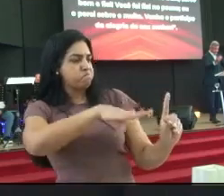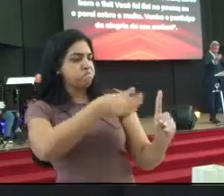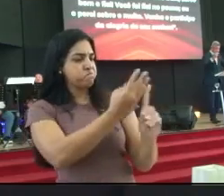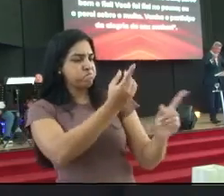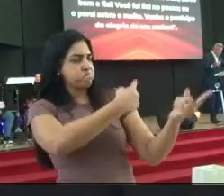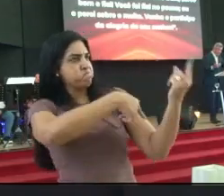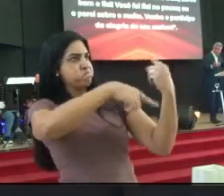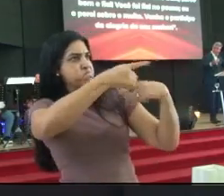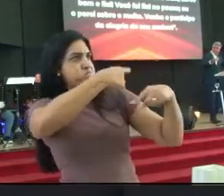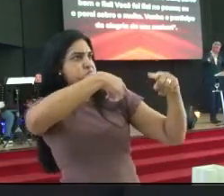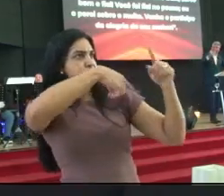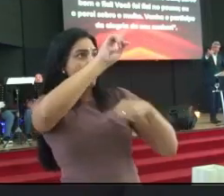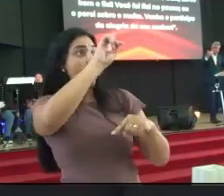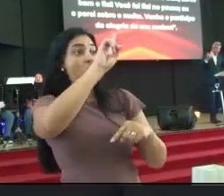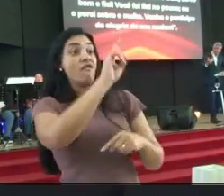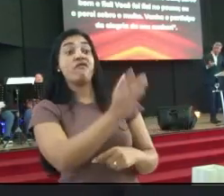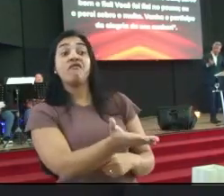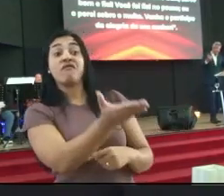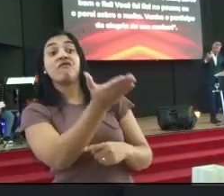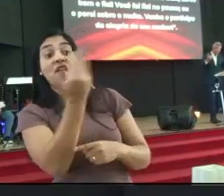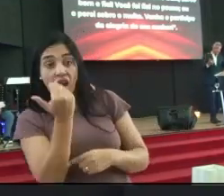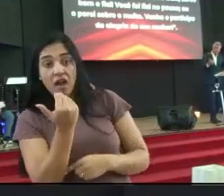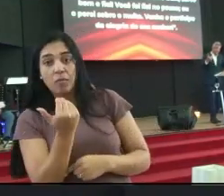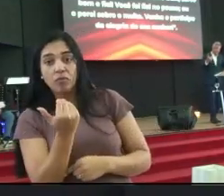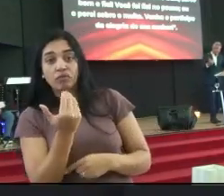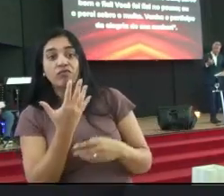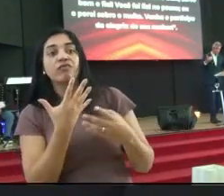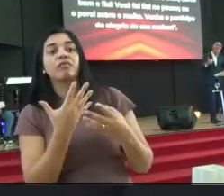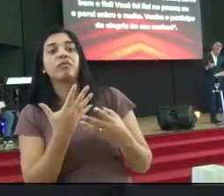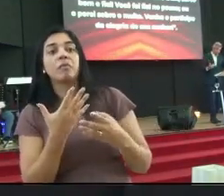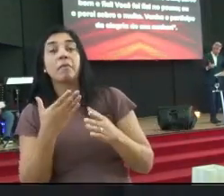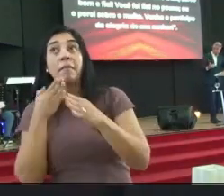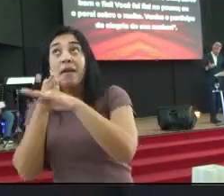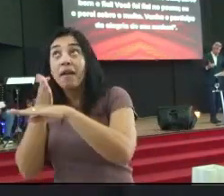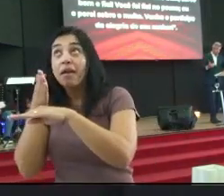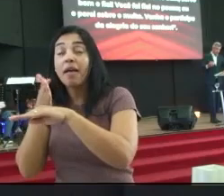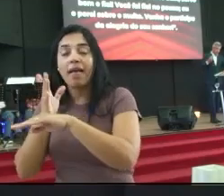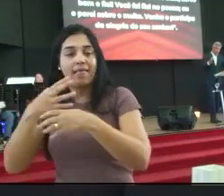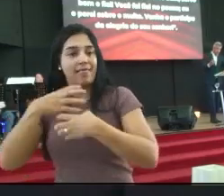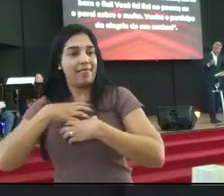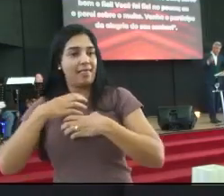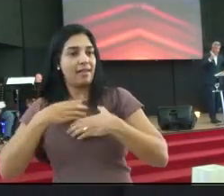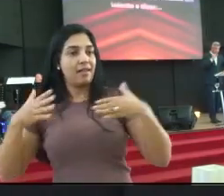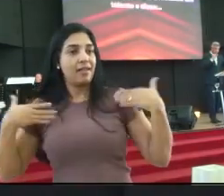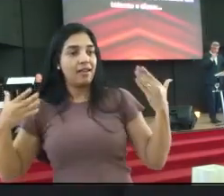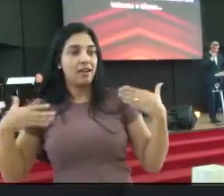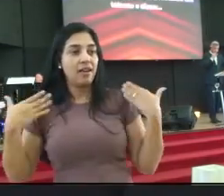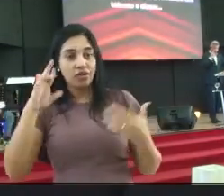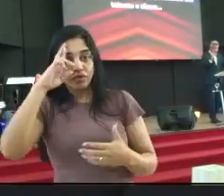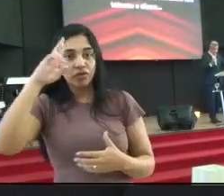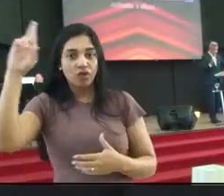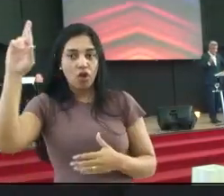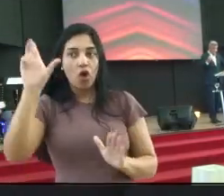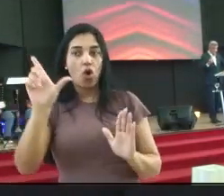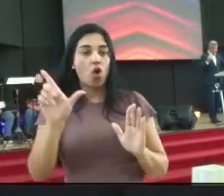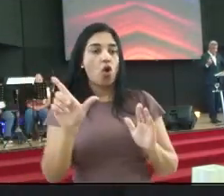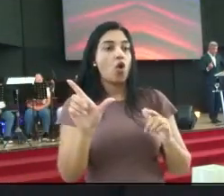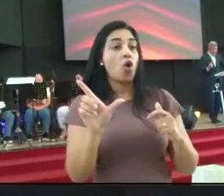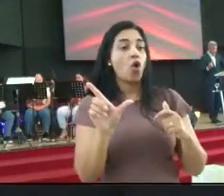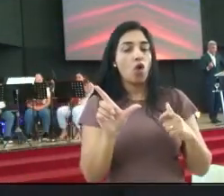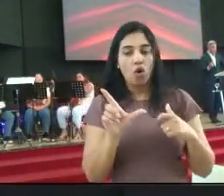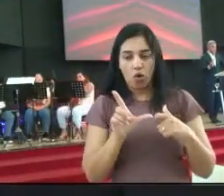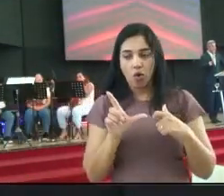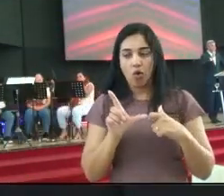muito. Venha e participe da alegria do seu Senhor. Lucas capítulo